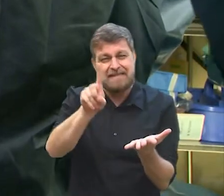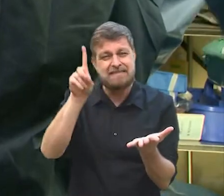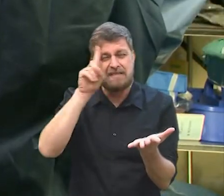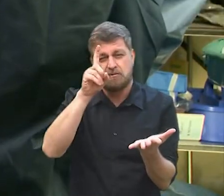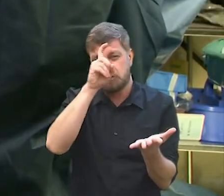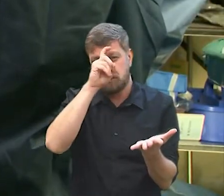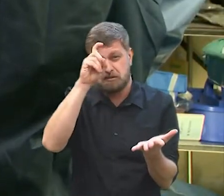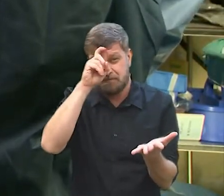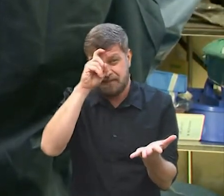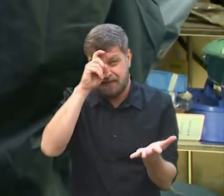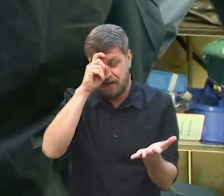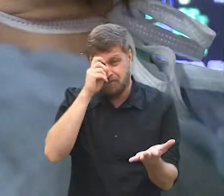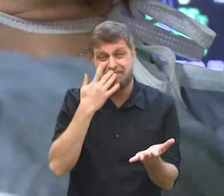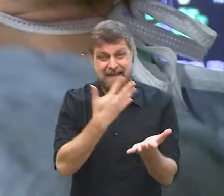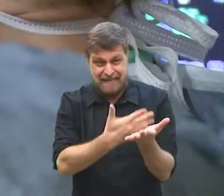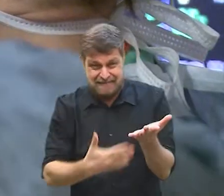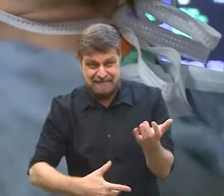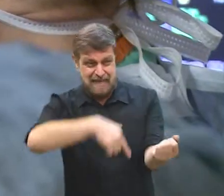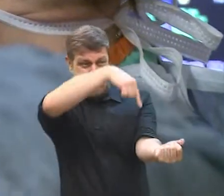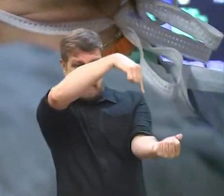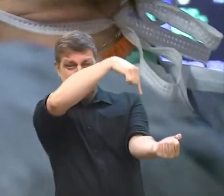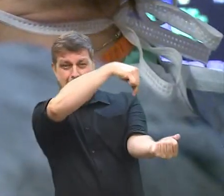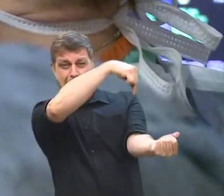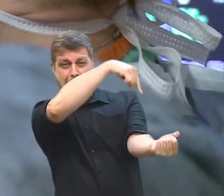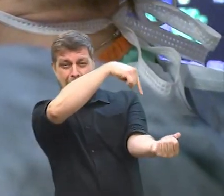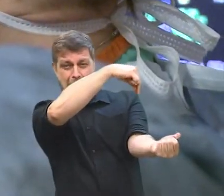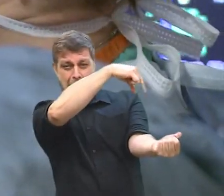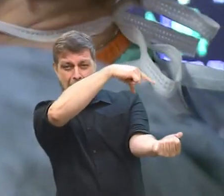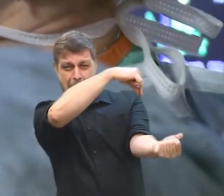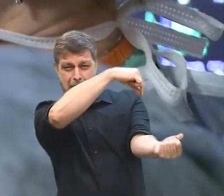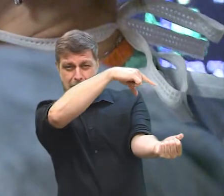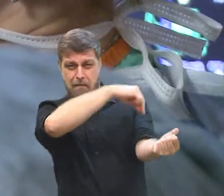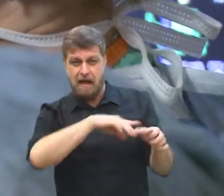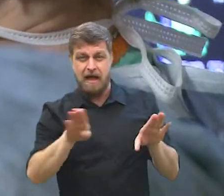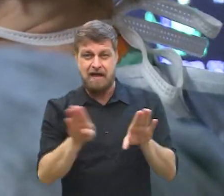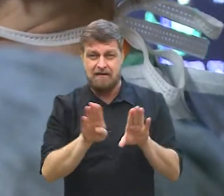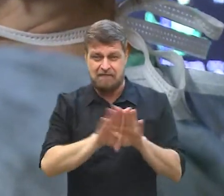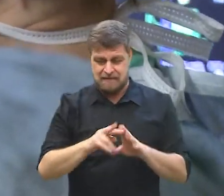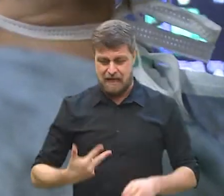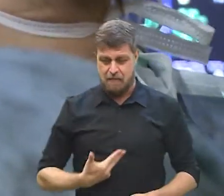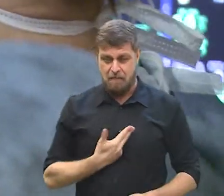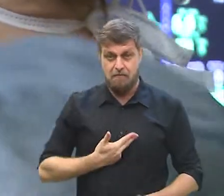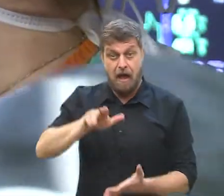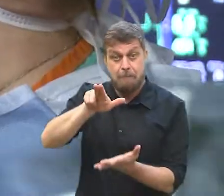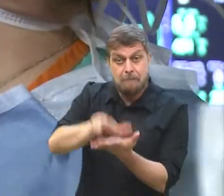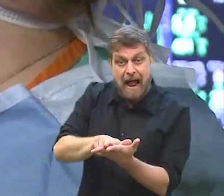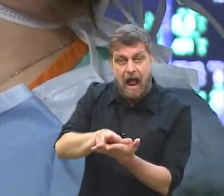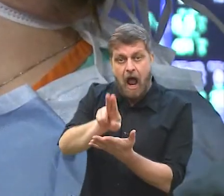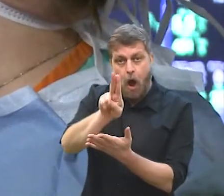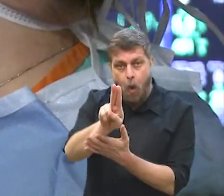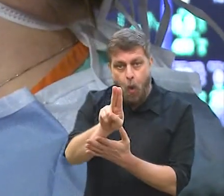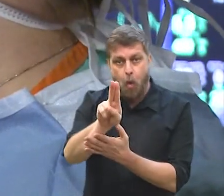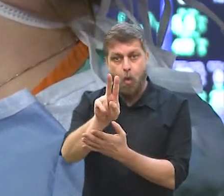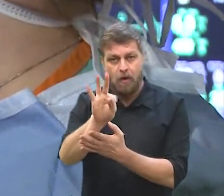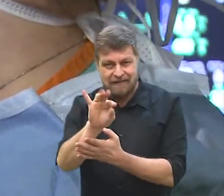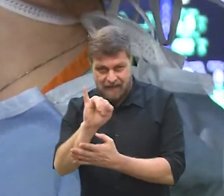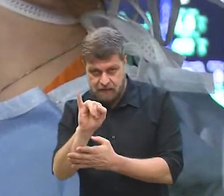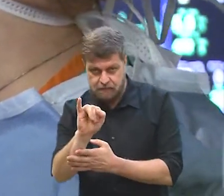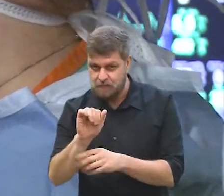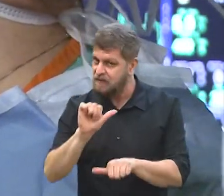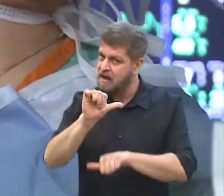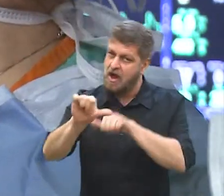precisava receber uma transfusão sanguínea, precisava fazer um pós-operatório na UTI. Tudo isso hoje a gente tira